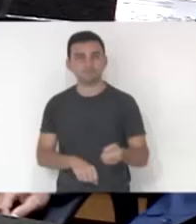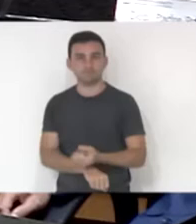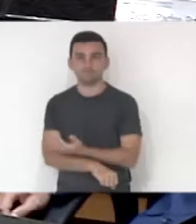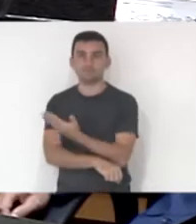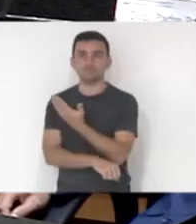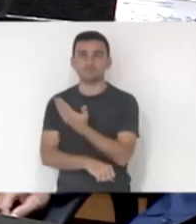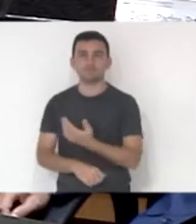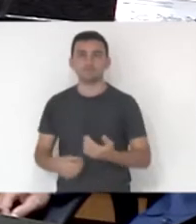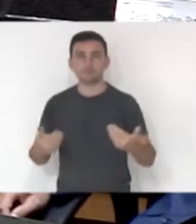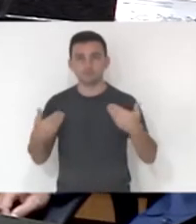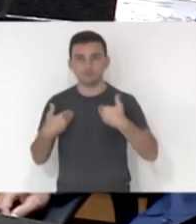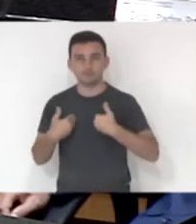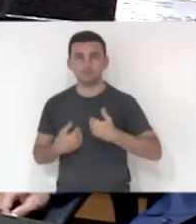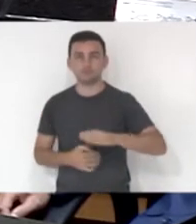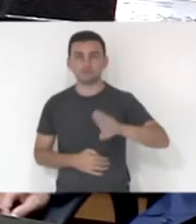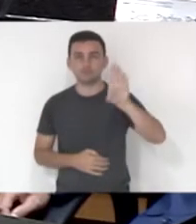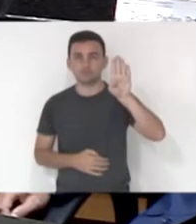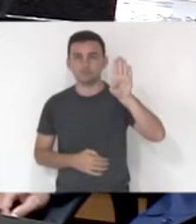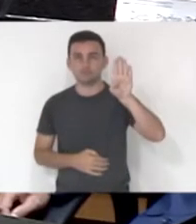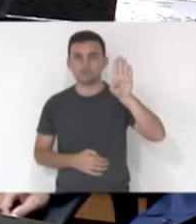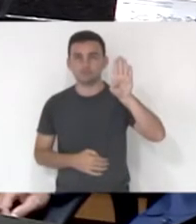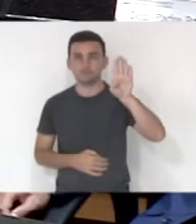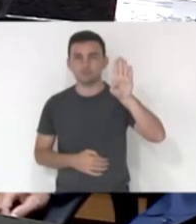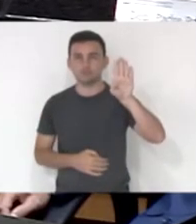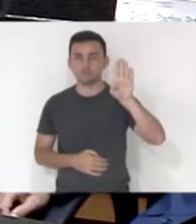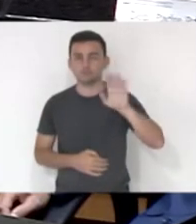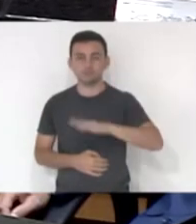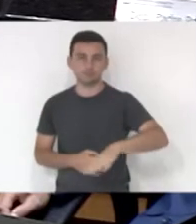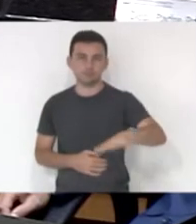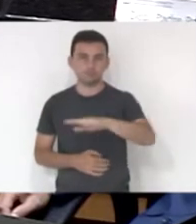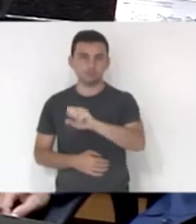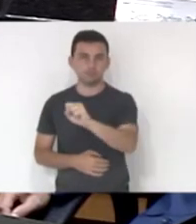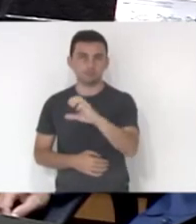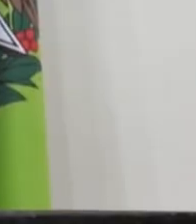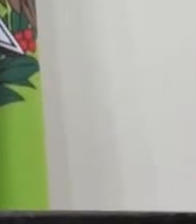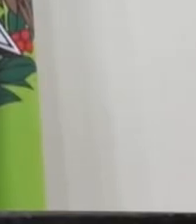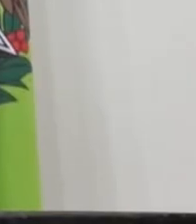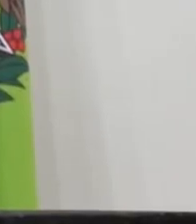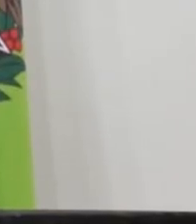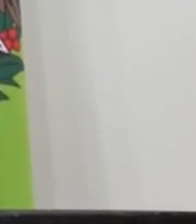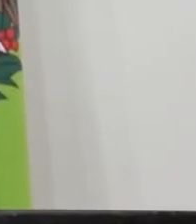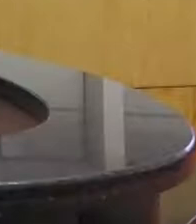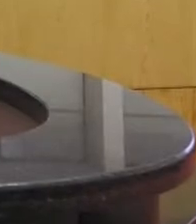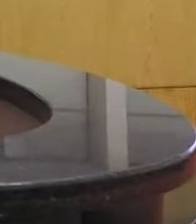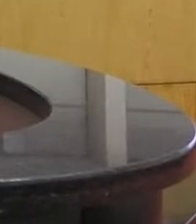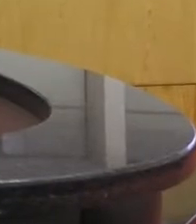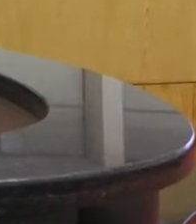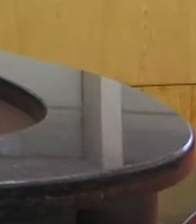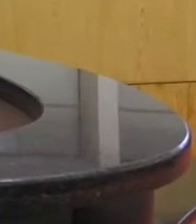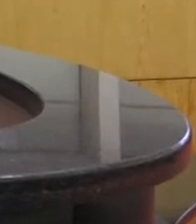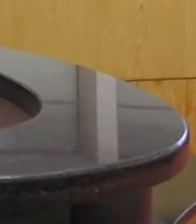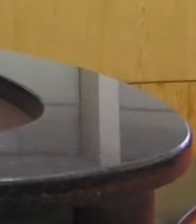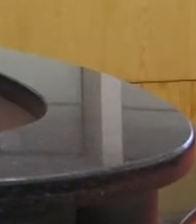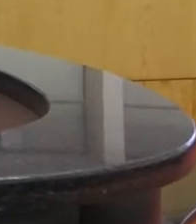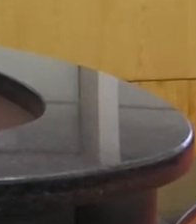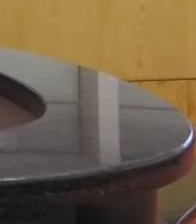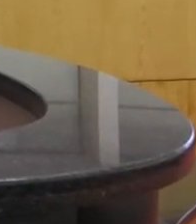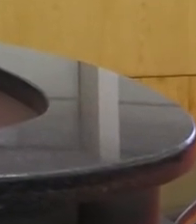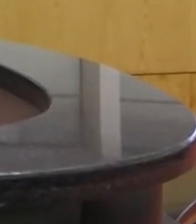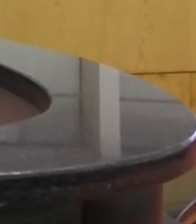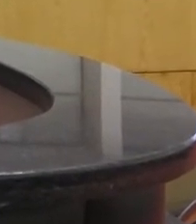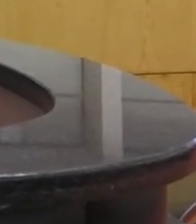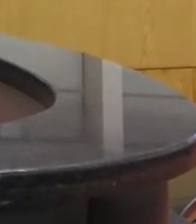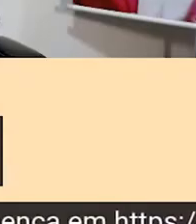a deputada Paulinha que chegou apartamento Catarinense com mais de 51 mil votos compõem uma das maiores bancadas femininas da história